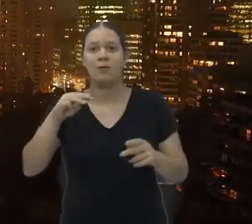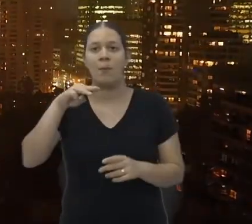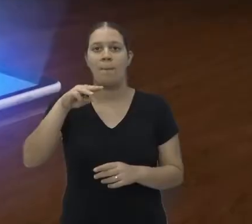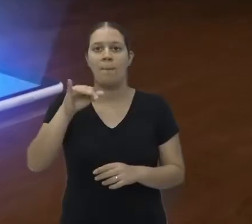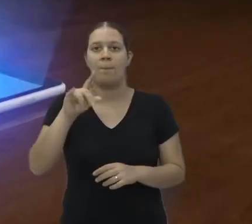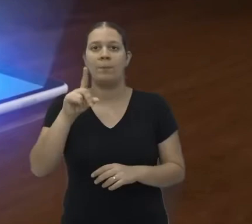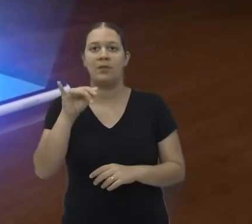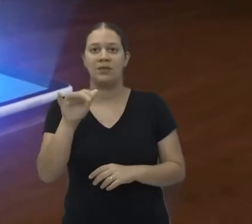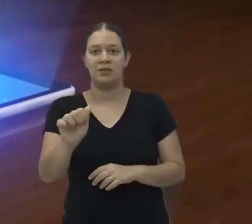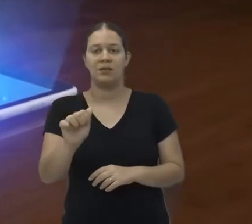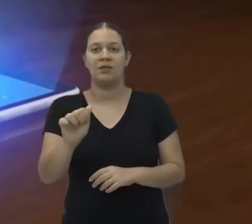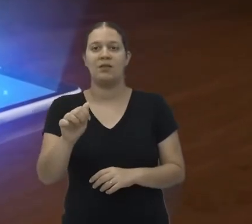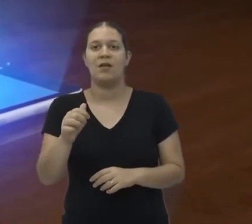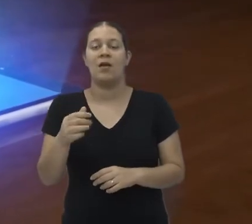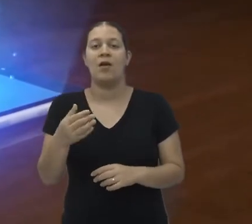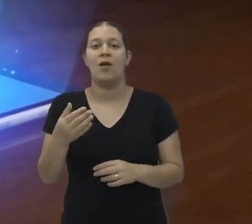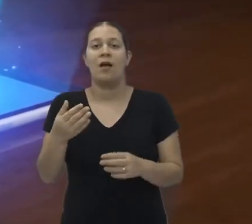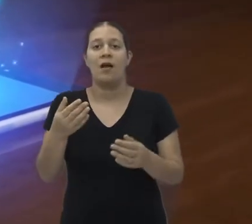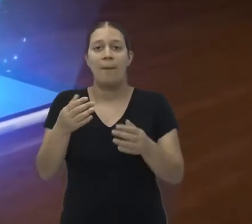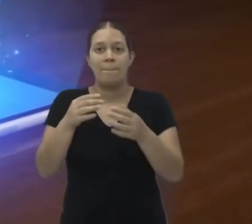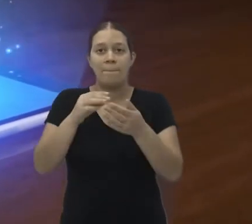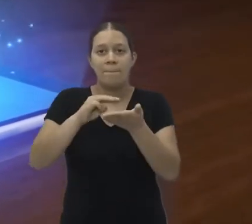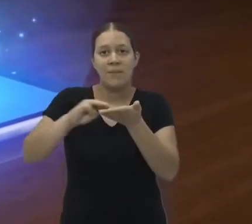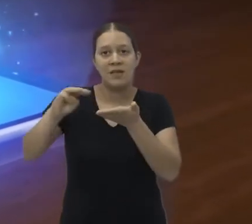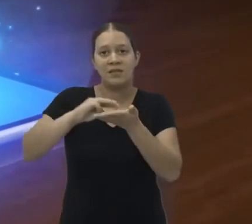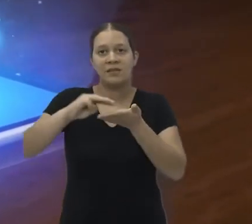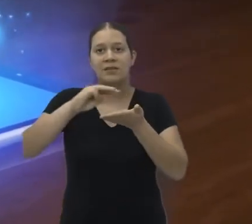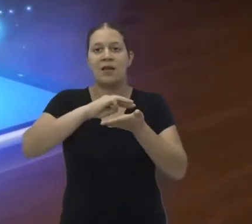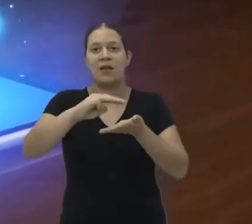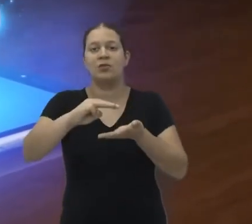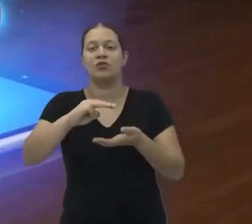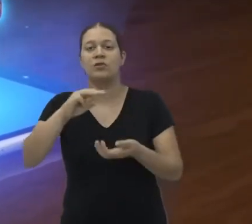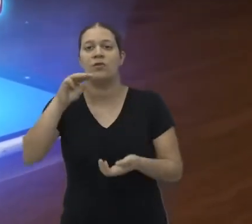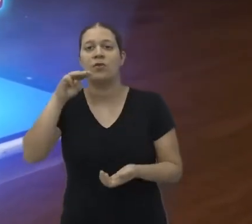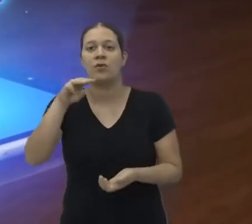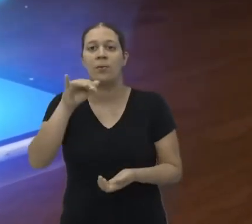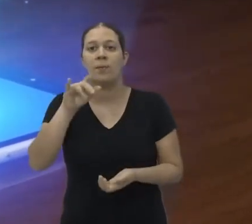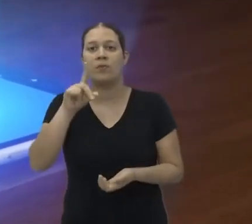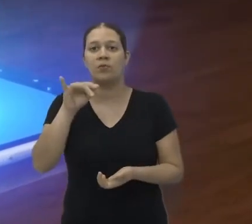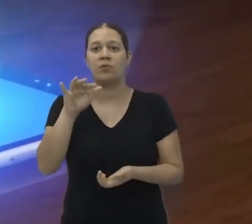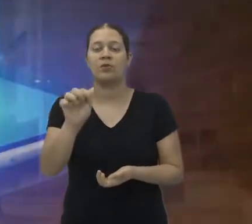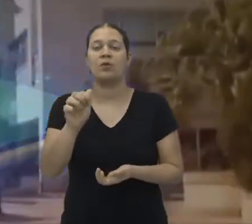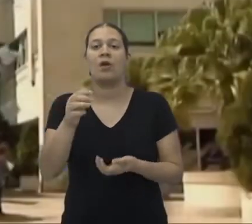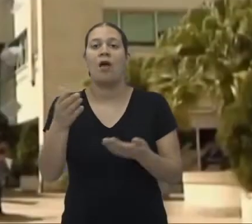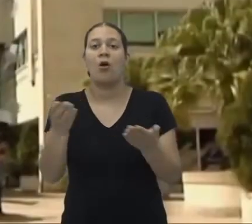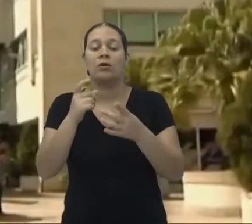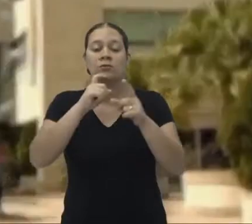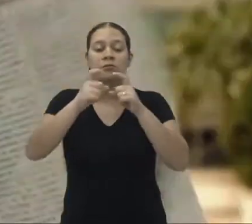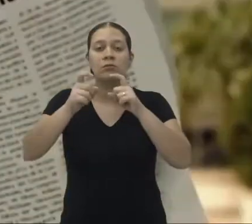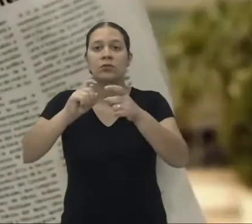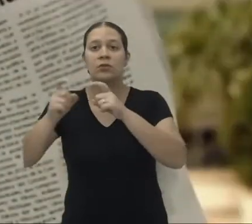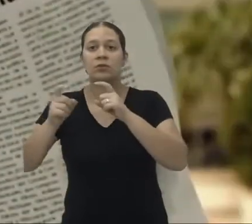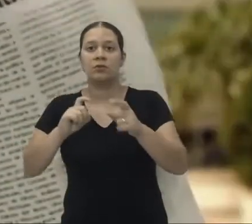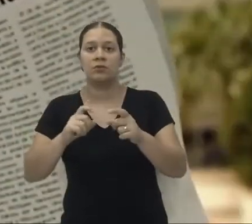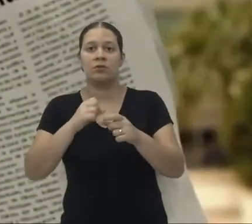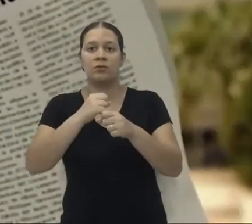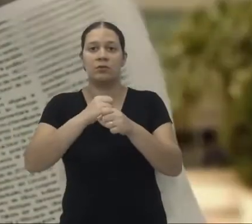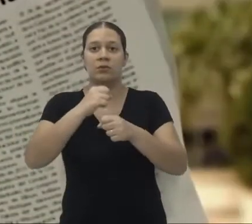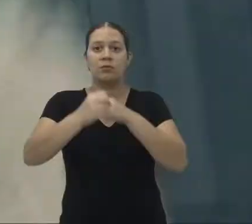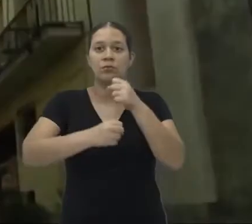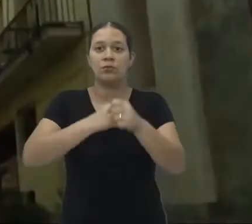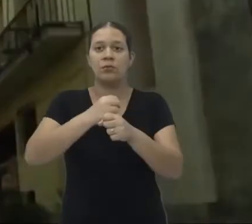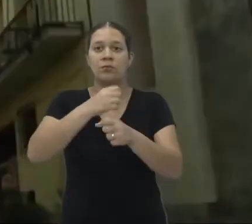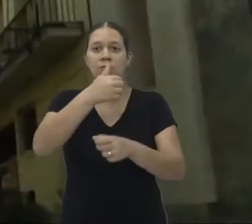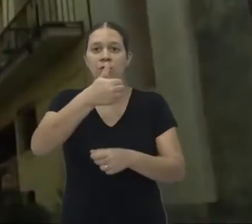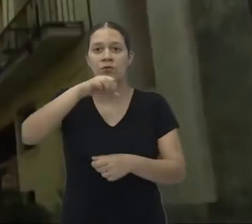diferentes mídias. O impacto das mensagens dessas mídias vem sendo discutido desde os